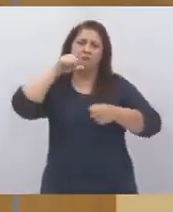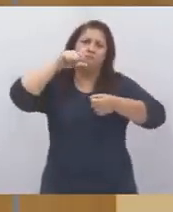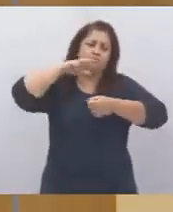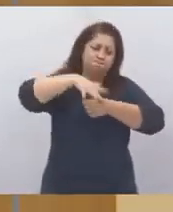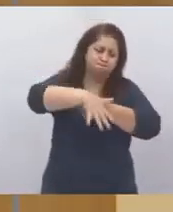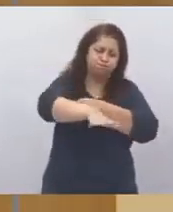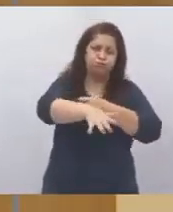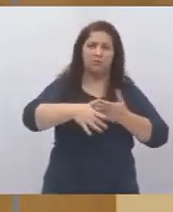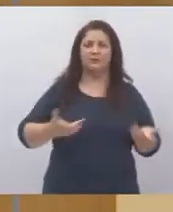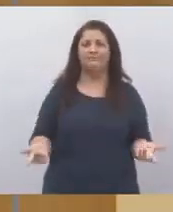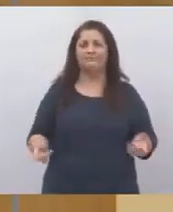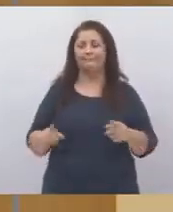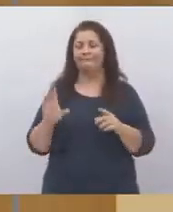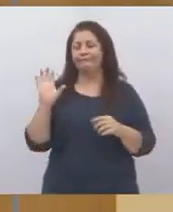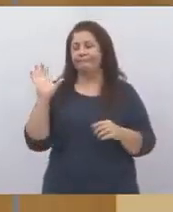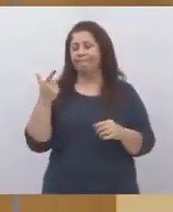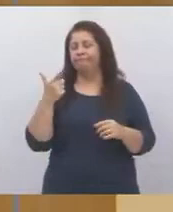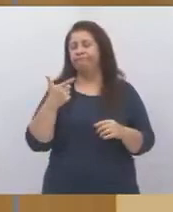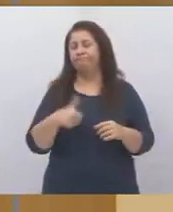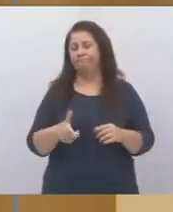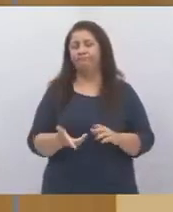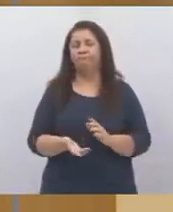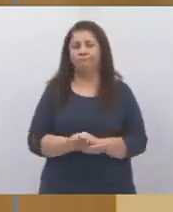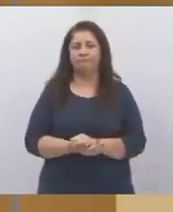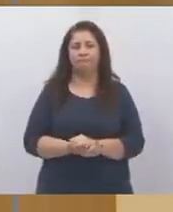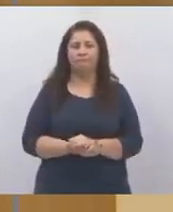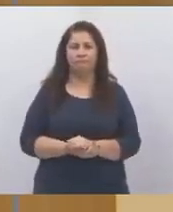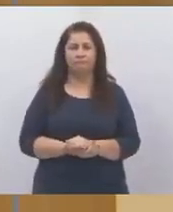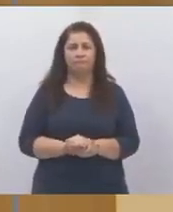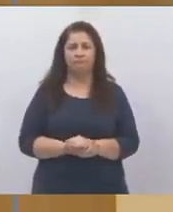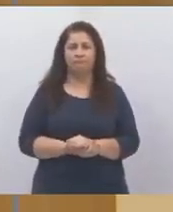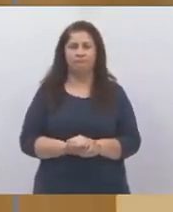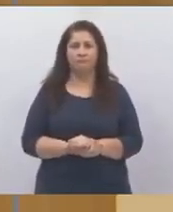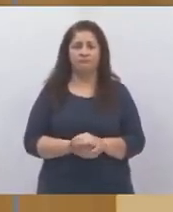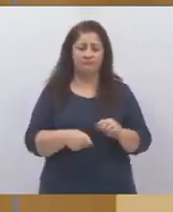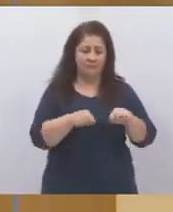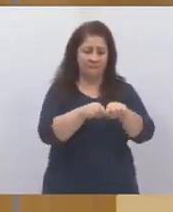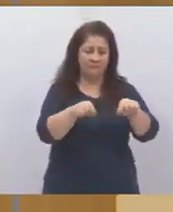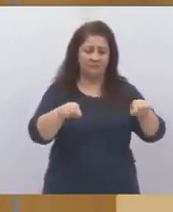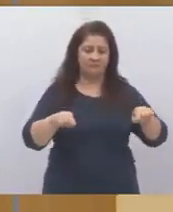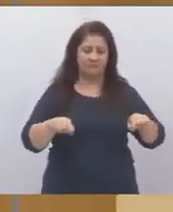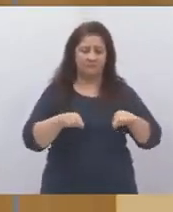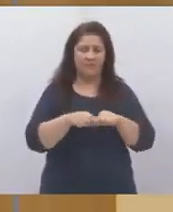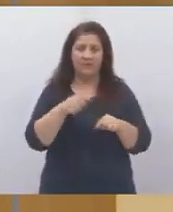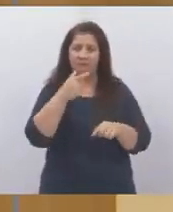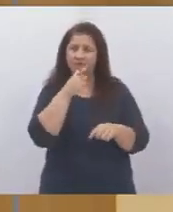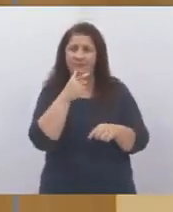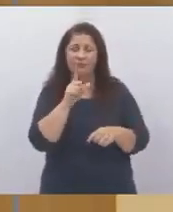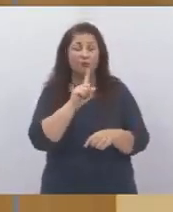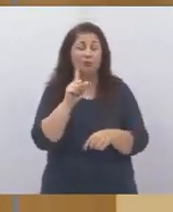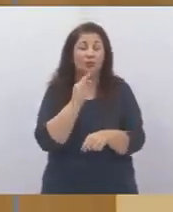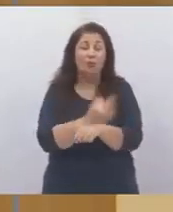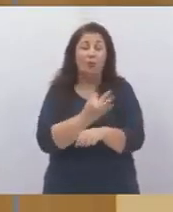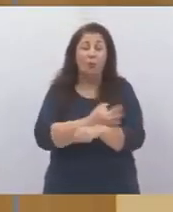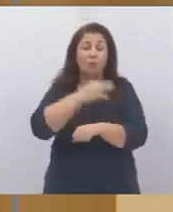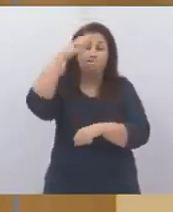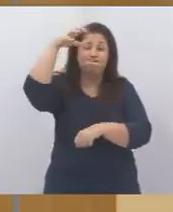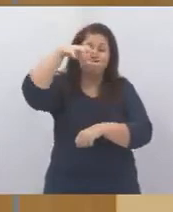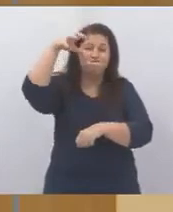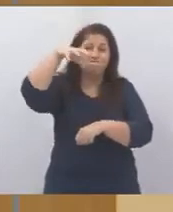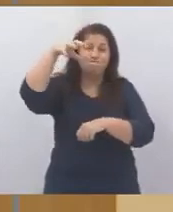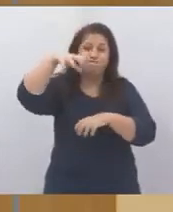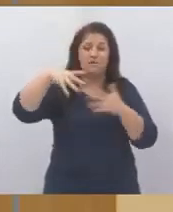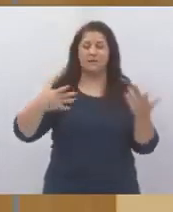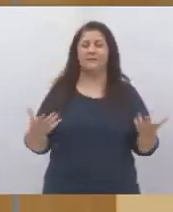região e ouvir ouvir novamente a enchente nem o piscinão do turi conseguiu suportar a